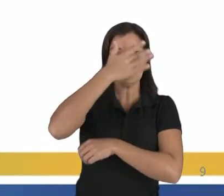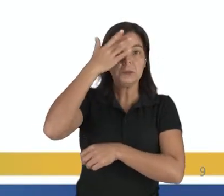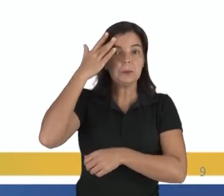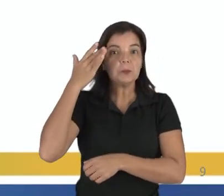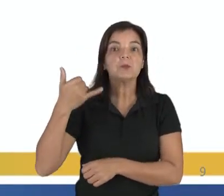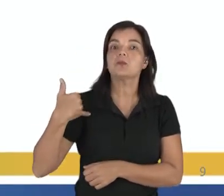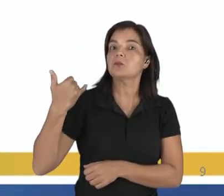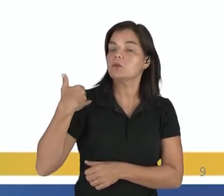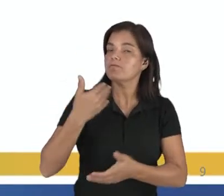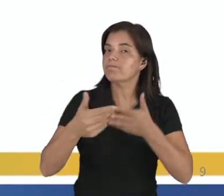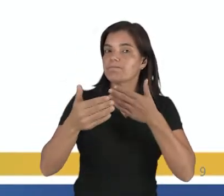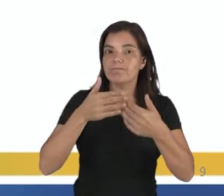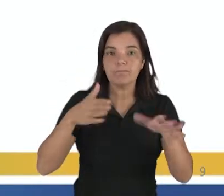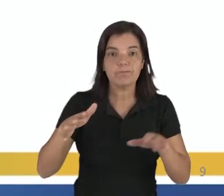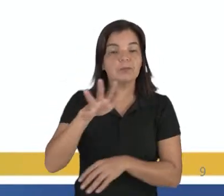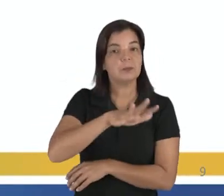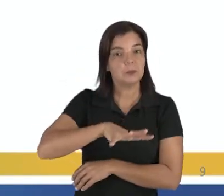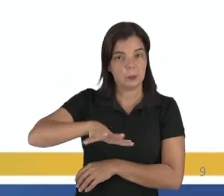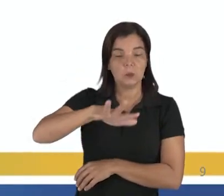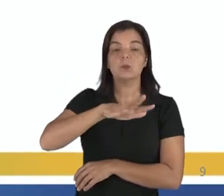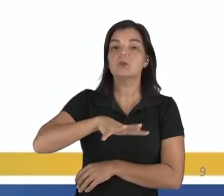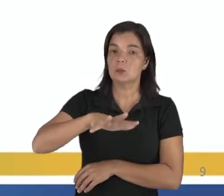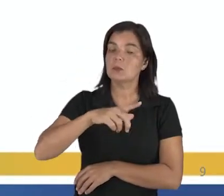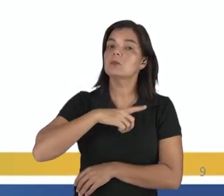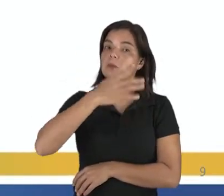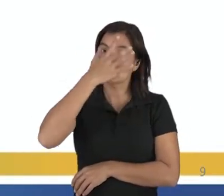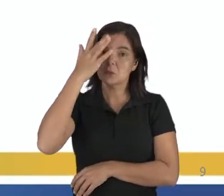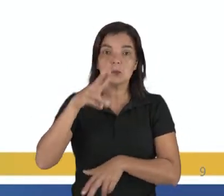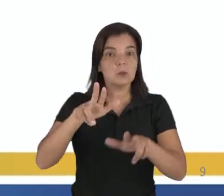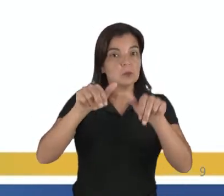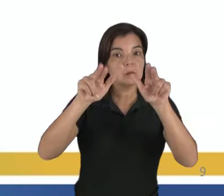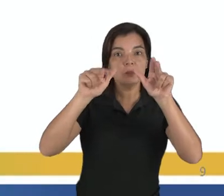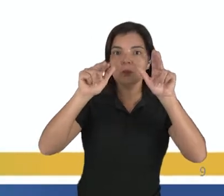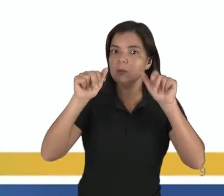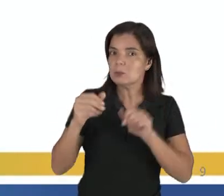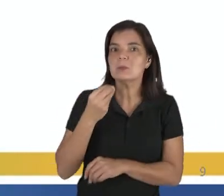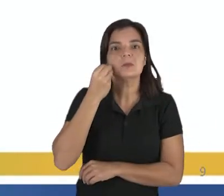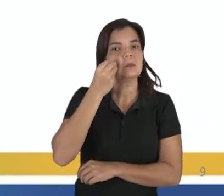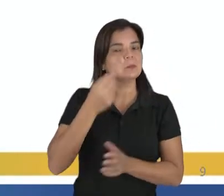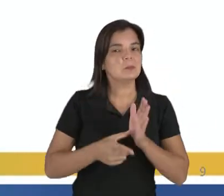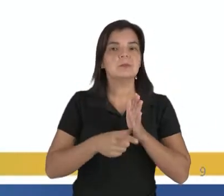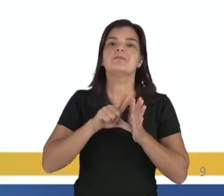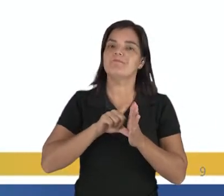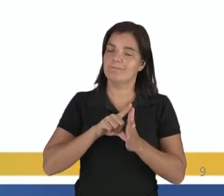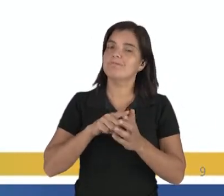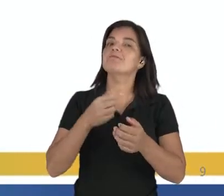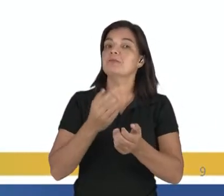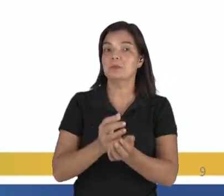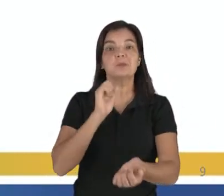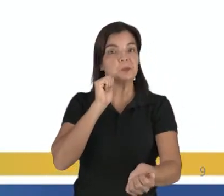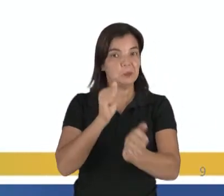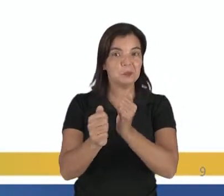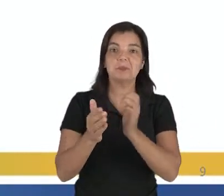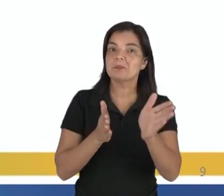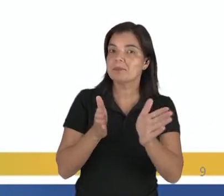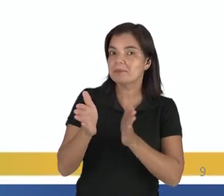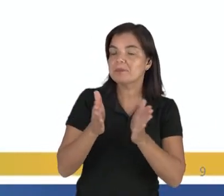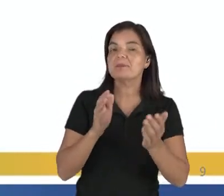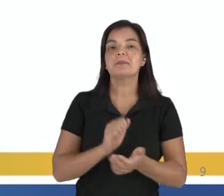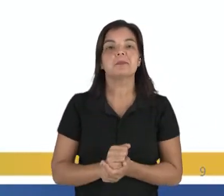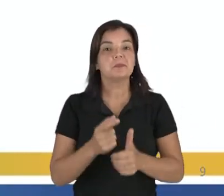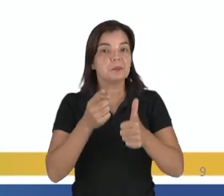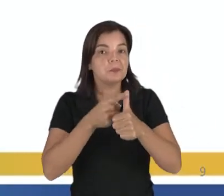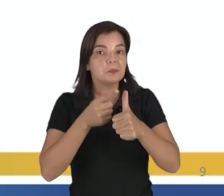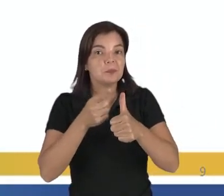idade, e em sua maioria pessoas que nunca tiveram experiência anterior, tornando o esporte acessível. Os